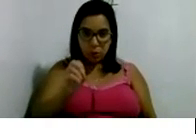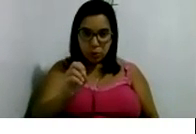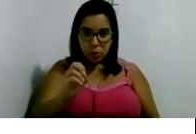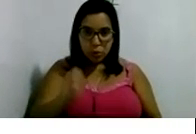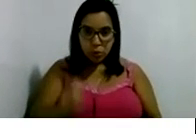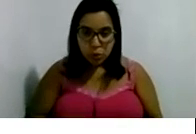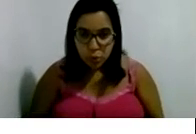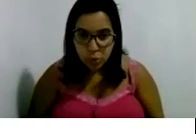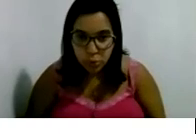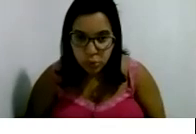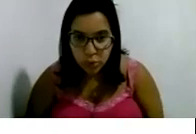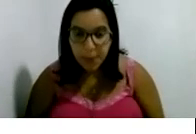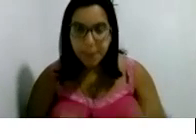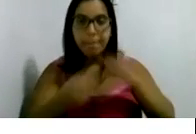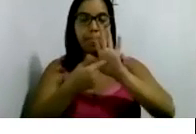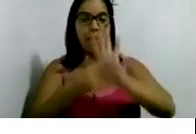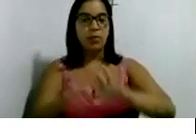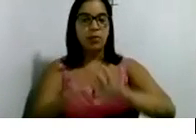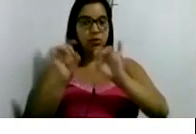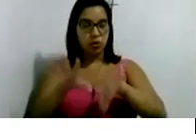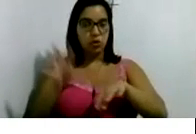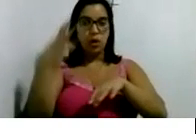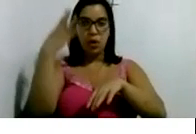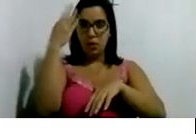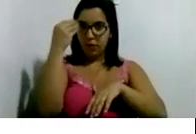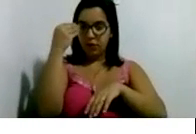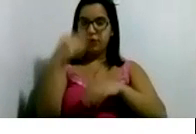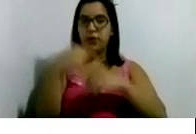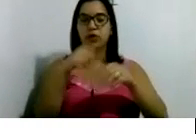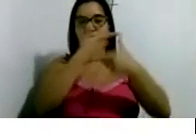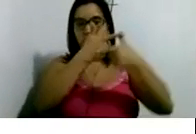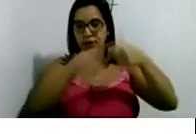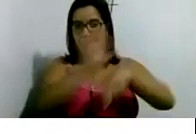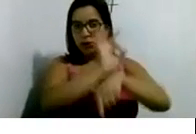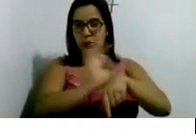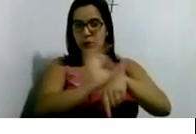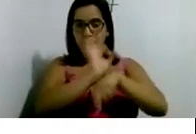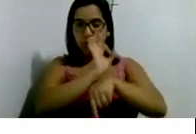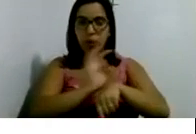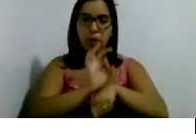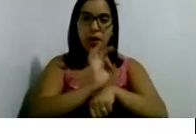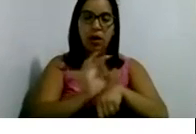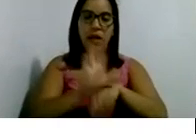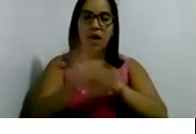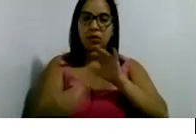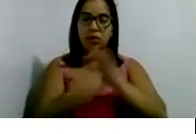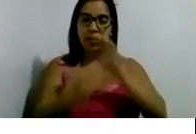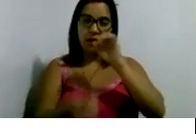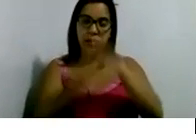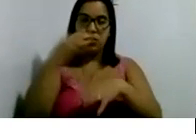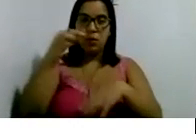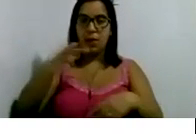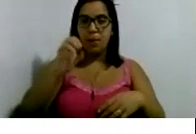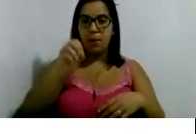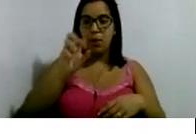Aqui é só mostrando mais uma figura das sucessões de divisões celulares até a formação da mórula. E